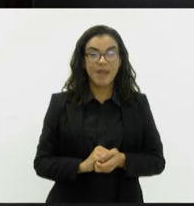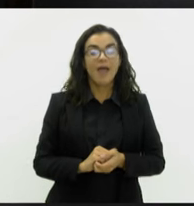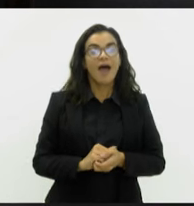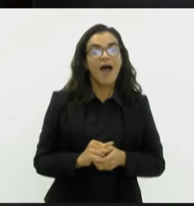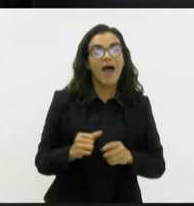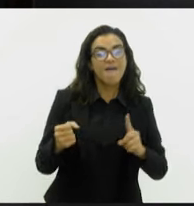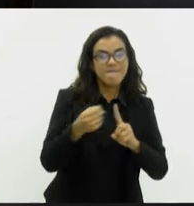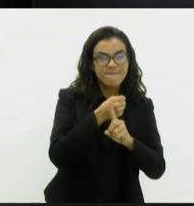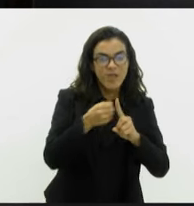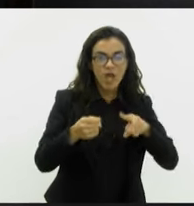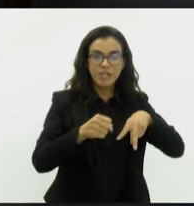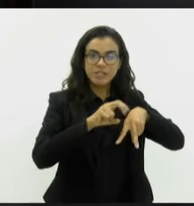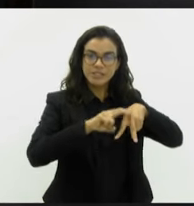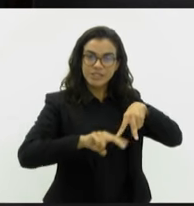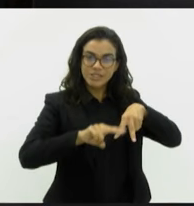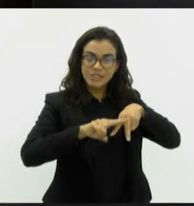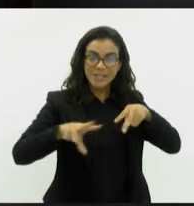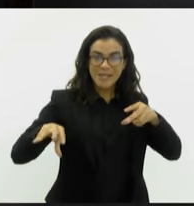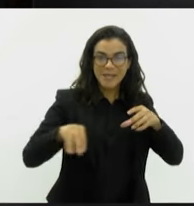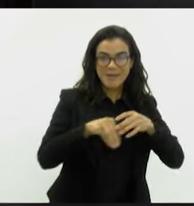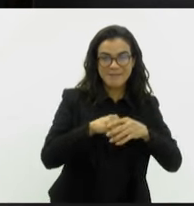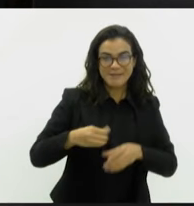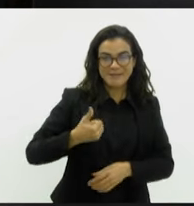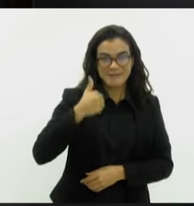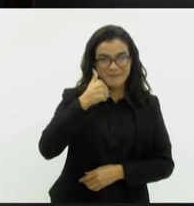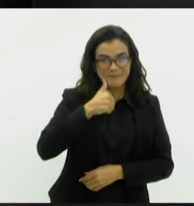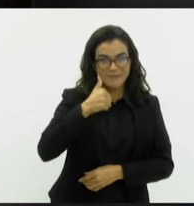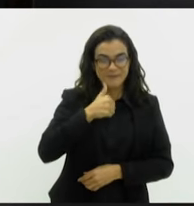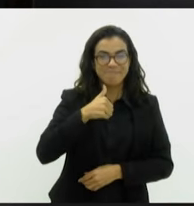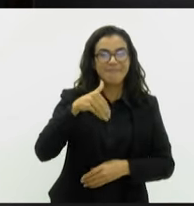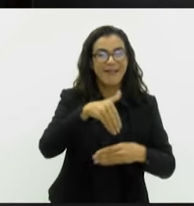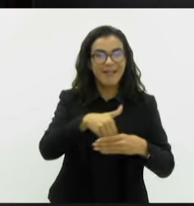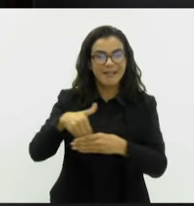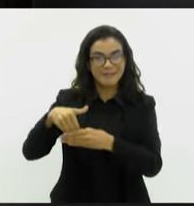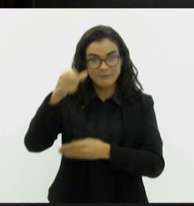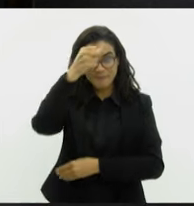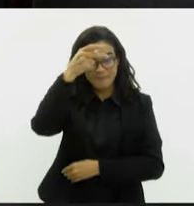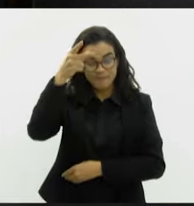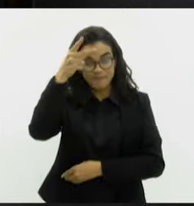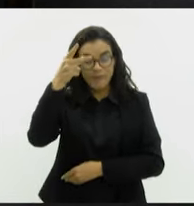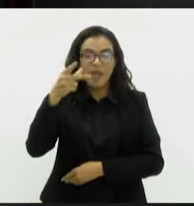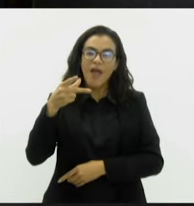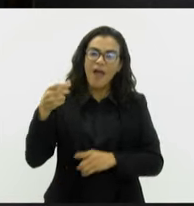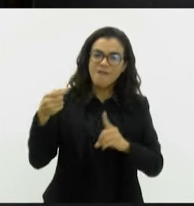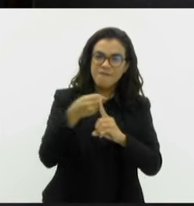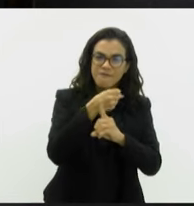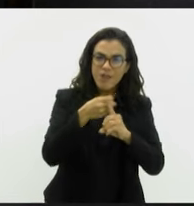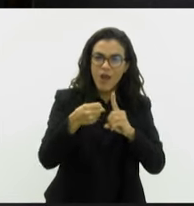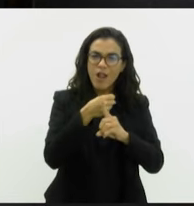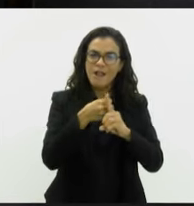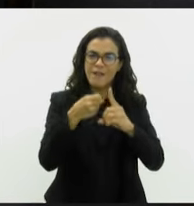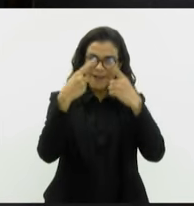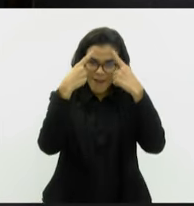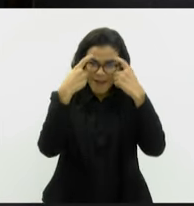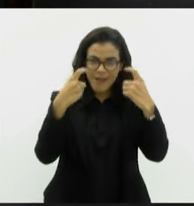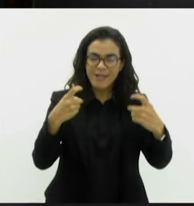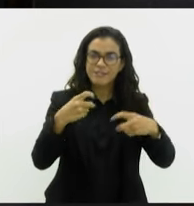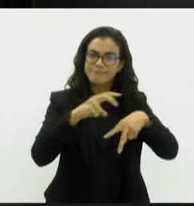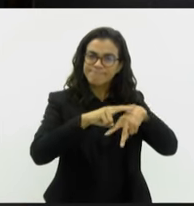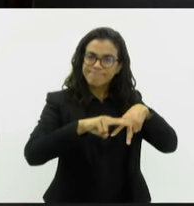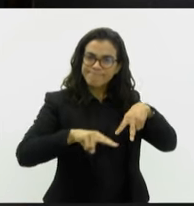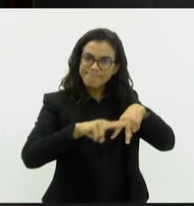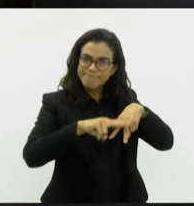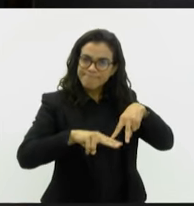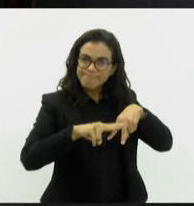gên e a participação das mulheres nas eleições municipais a violência deo é uma triste realidade que afeta